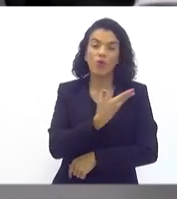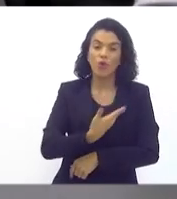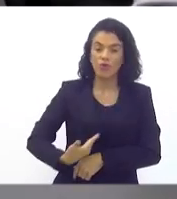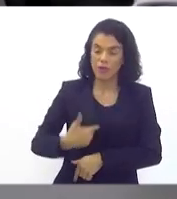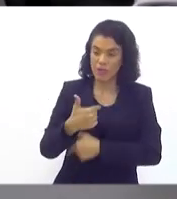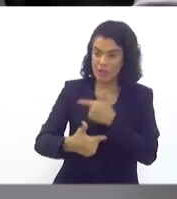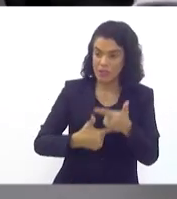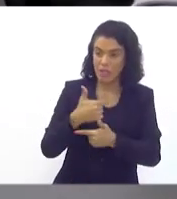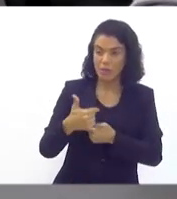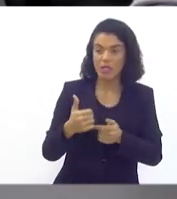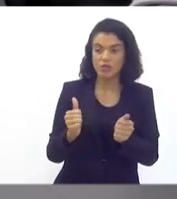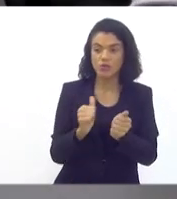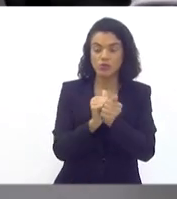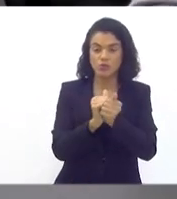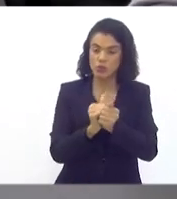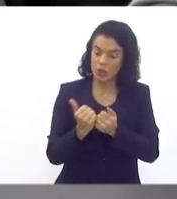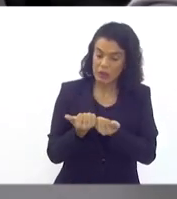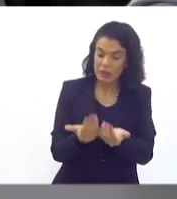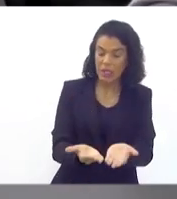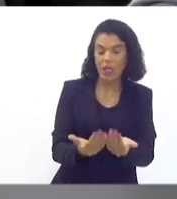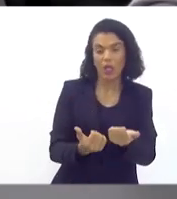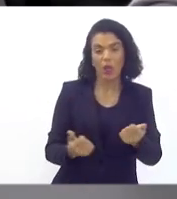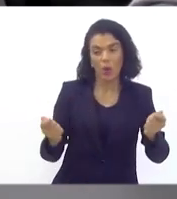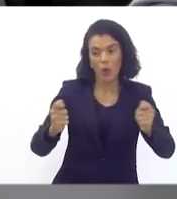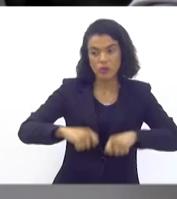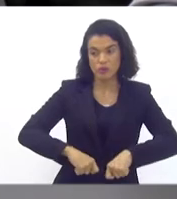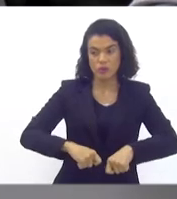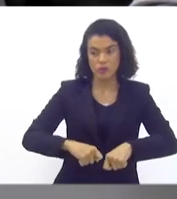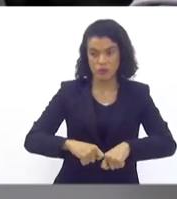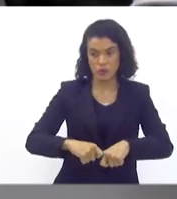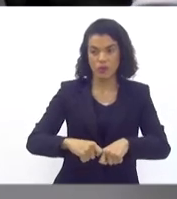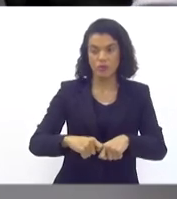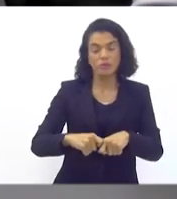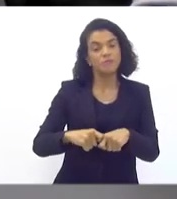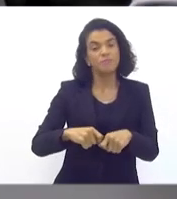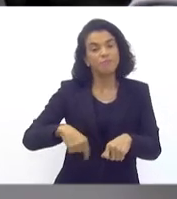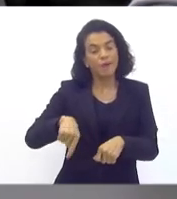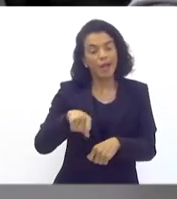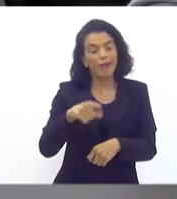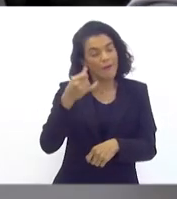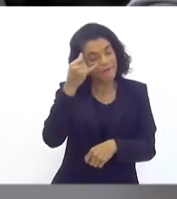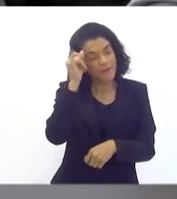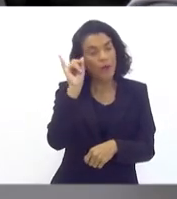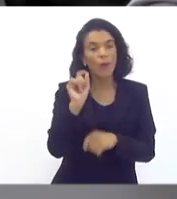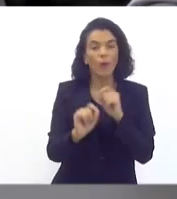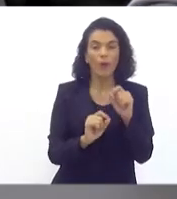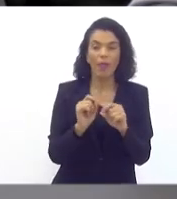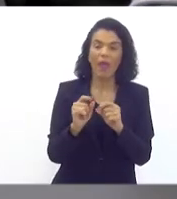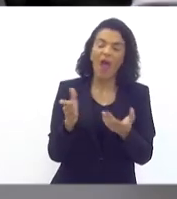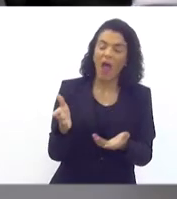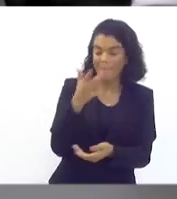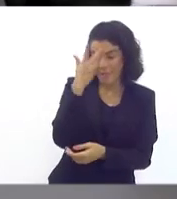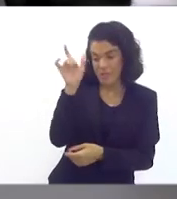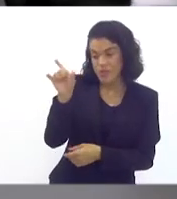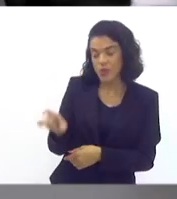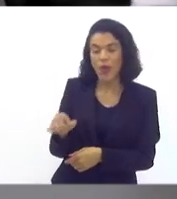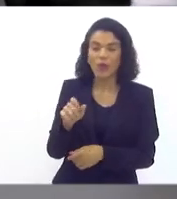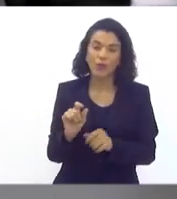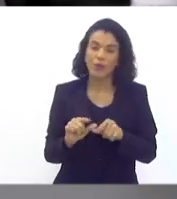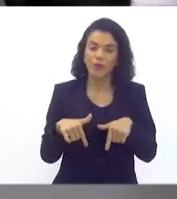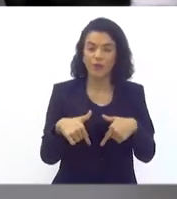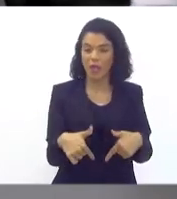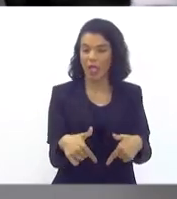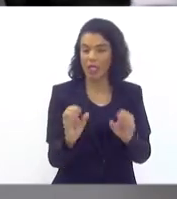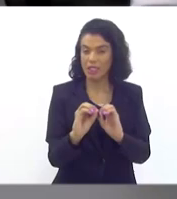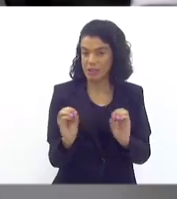que dê condições Governador tem que dar condições para que não haja aquele negócio Ah o cara não fez assumiu